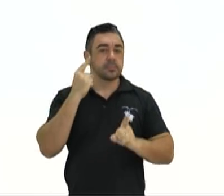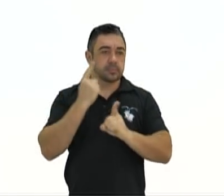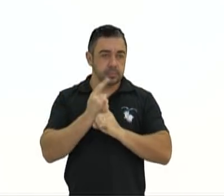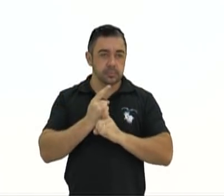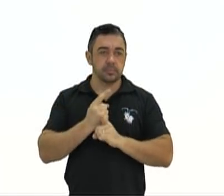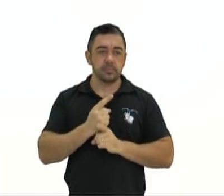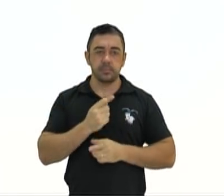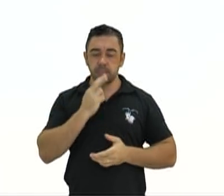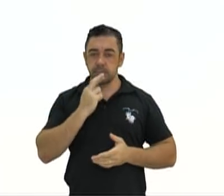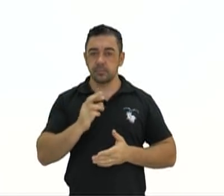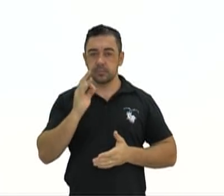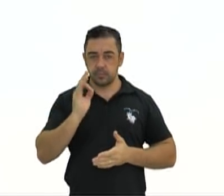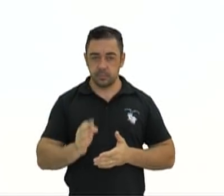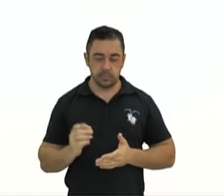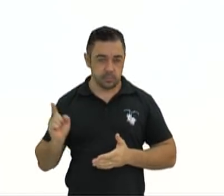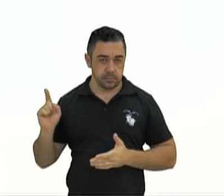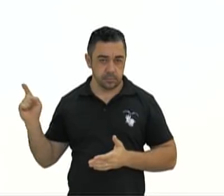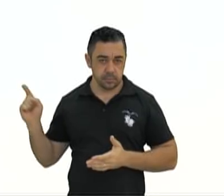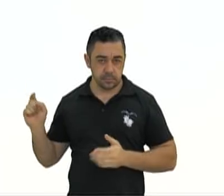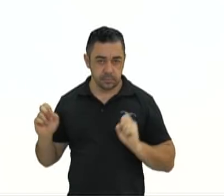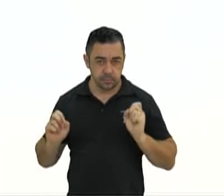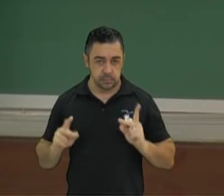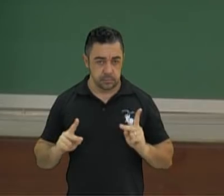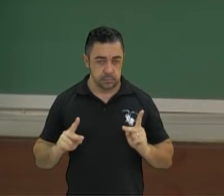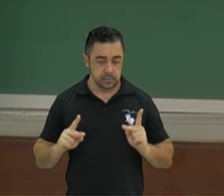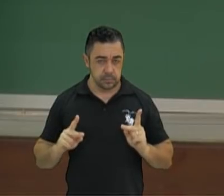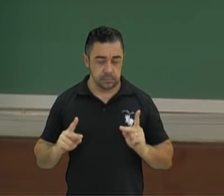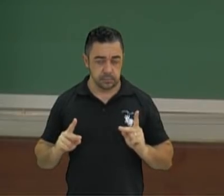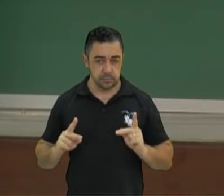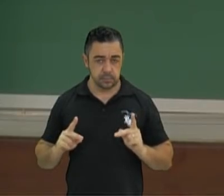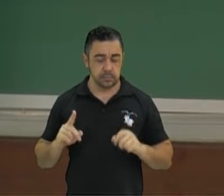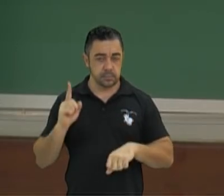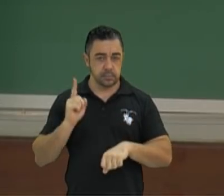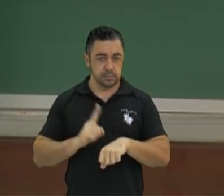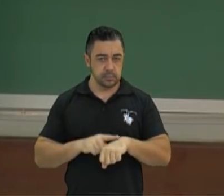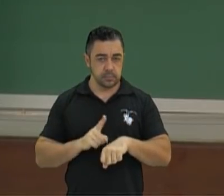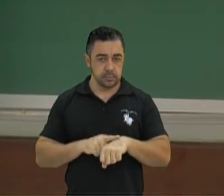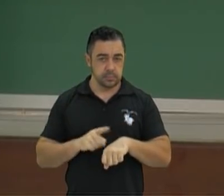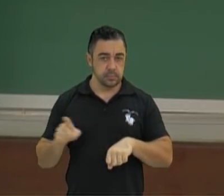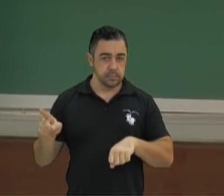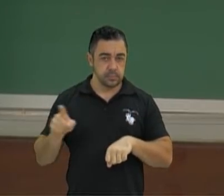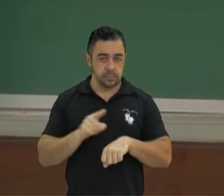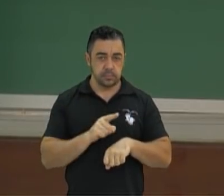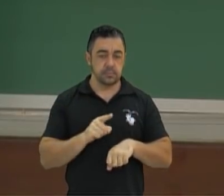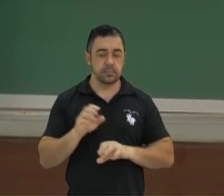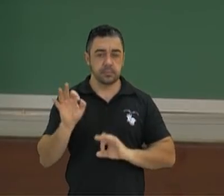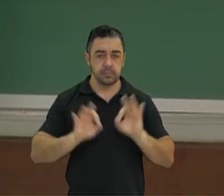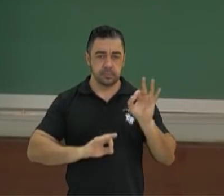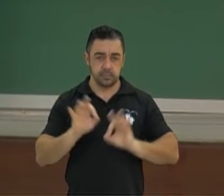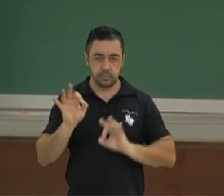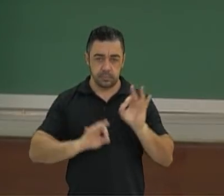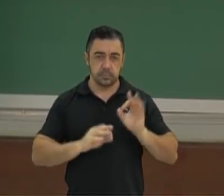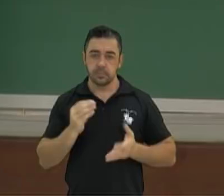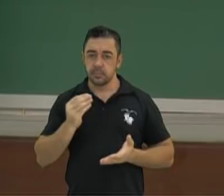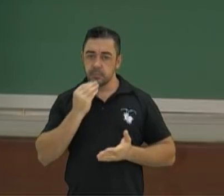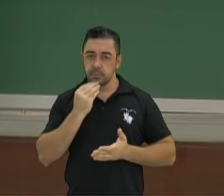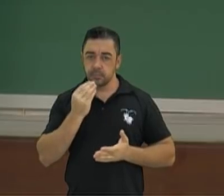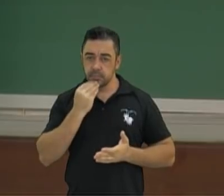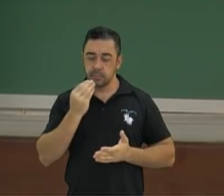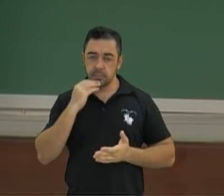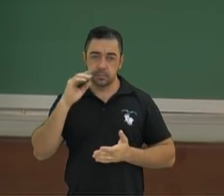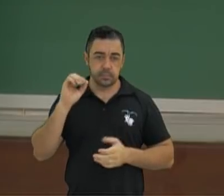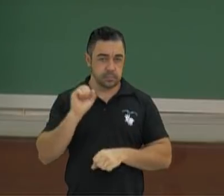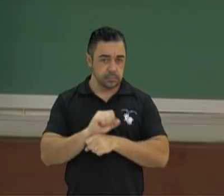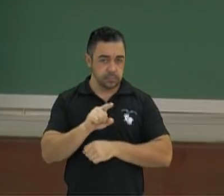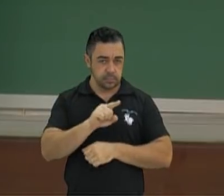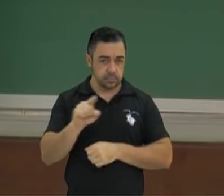o valor dessa expressão, ok? Então, a professora vai dar um tempinho para você tentar resolver essa expressão e